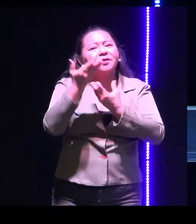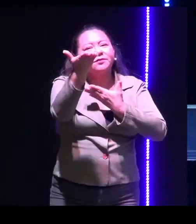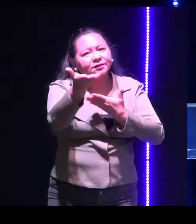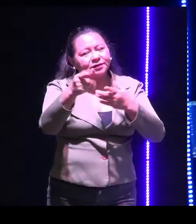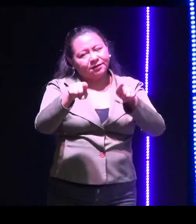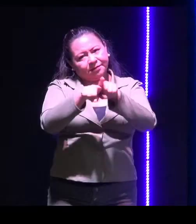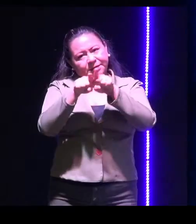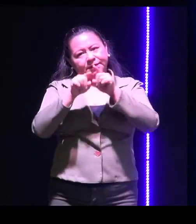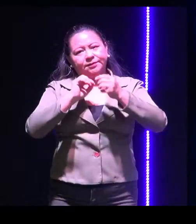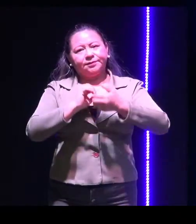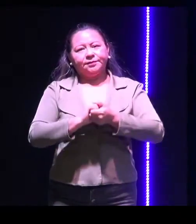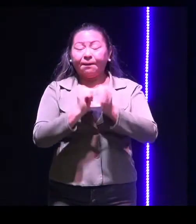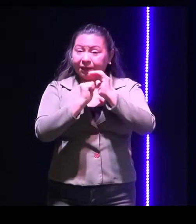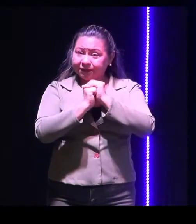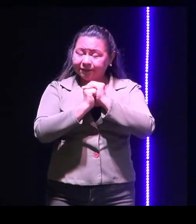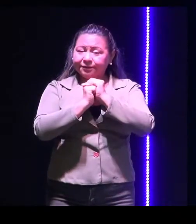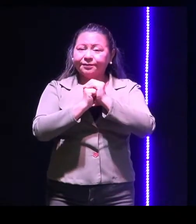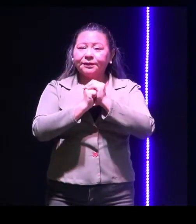você.